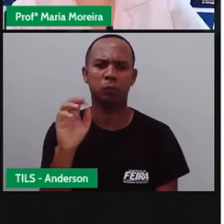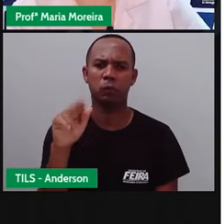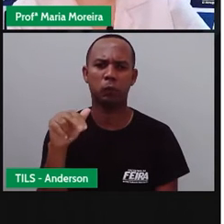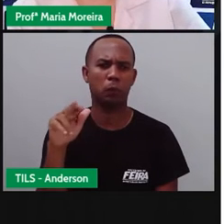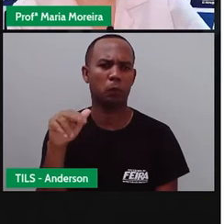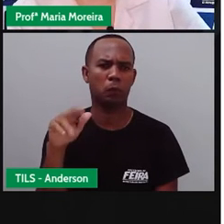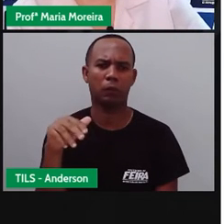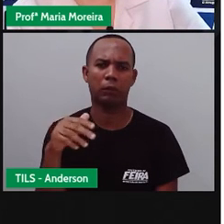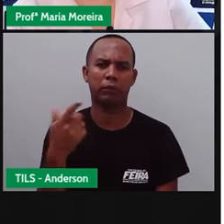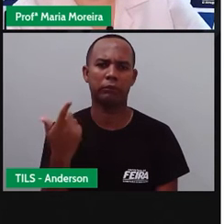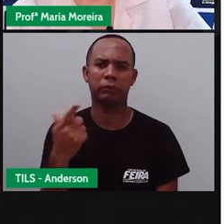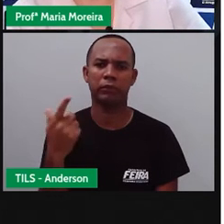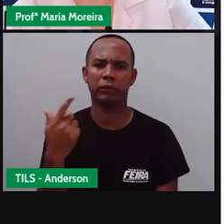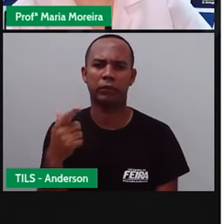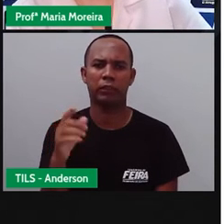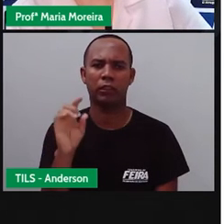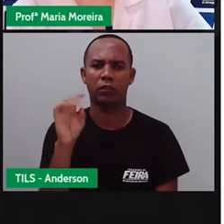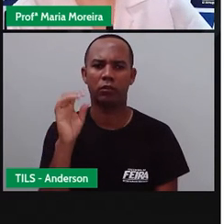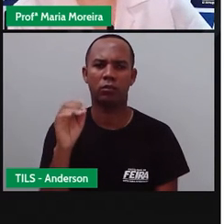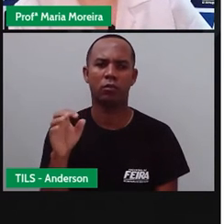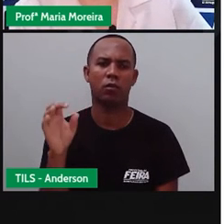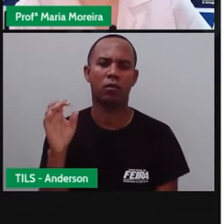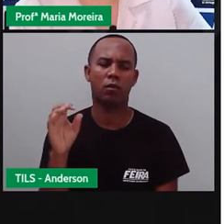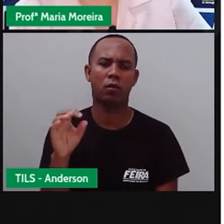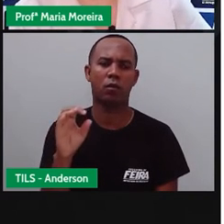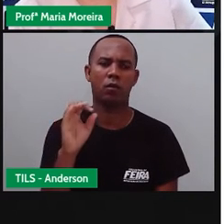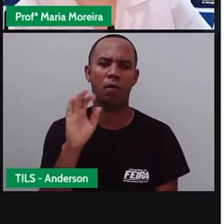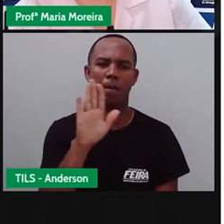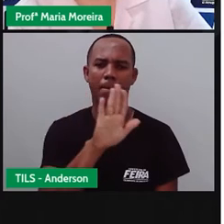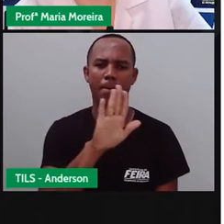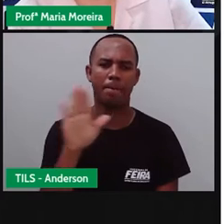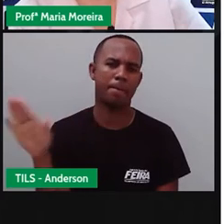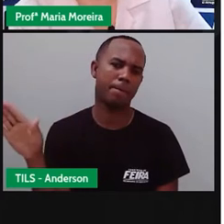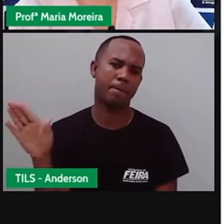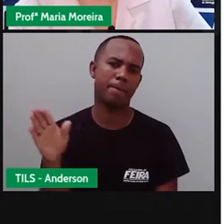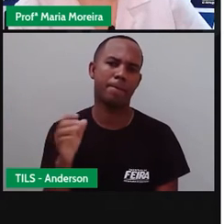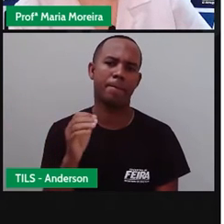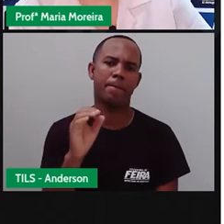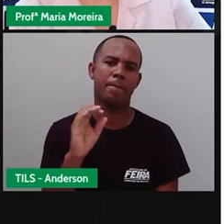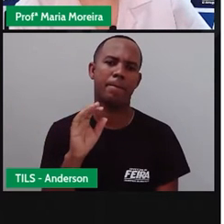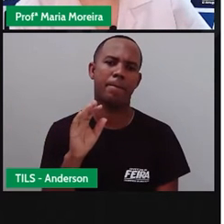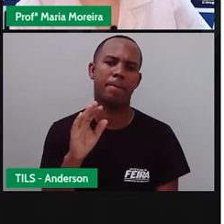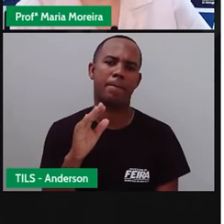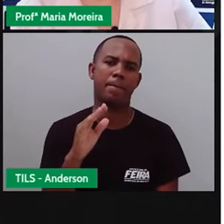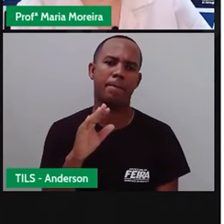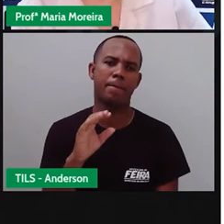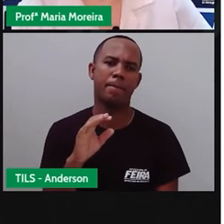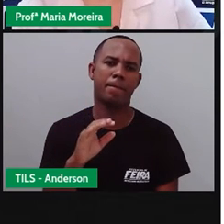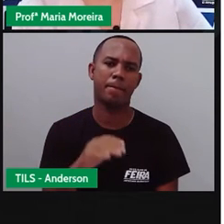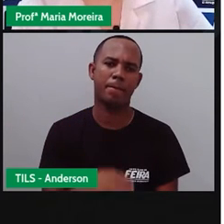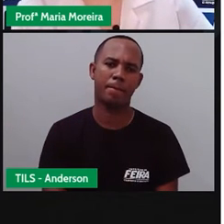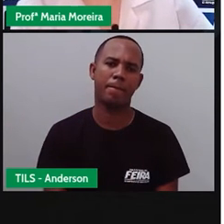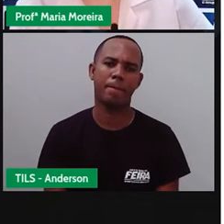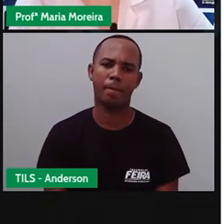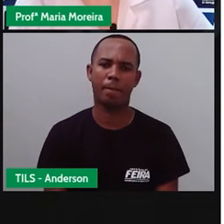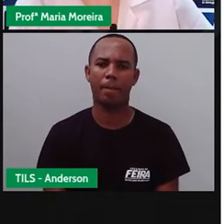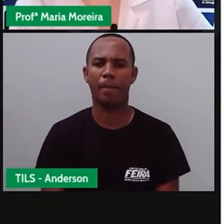não existe o espaço ficava em branco então eu sabia que aqui é o número que se tento ir um